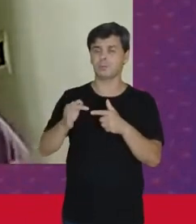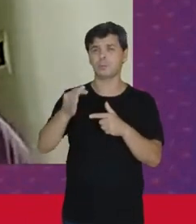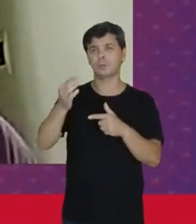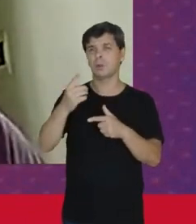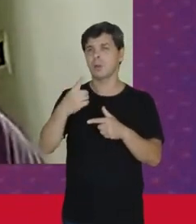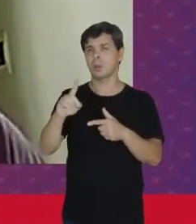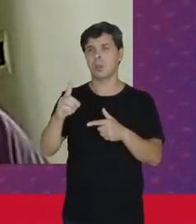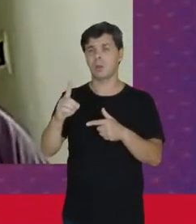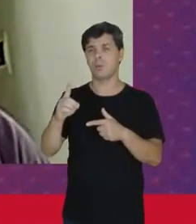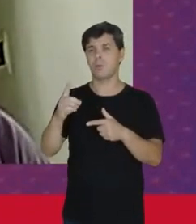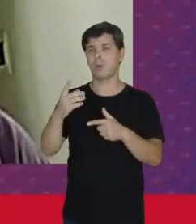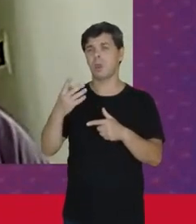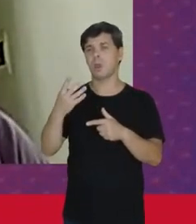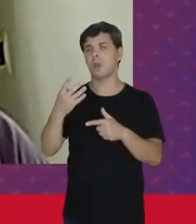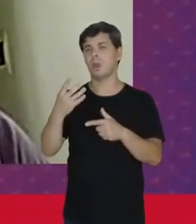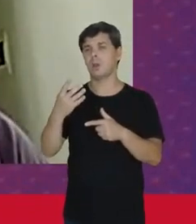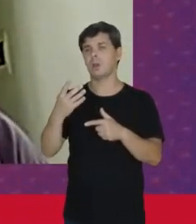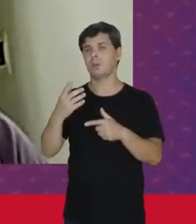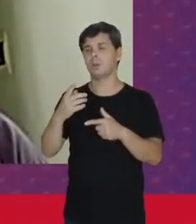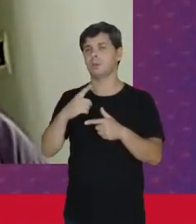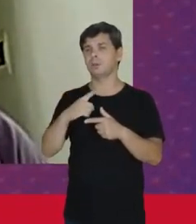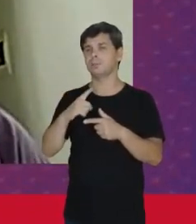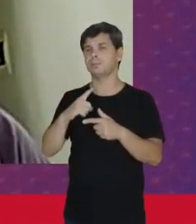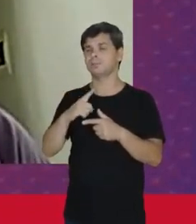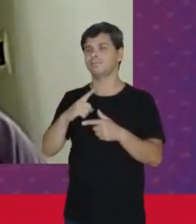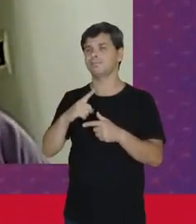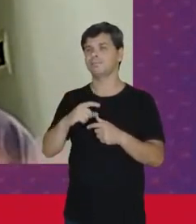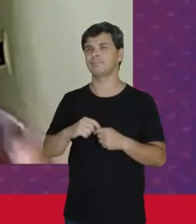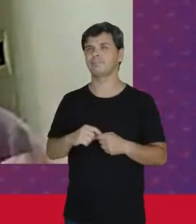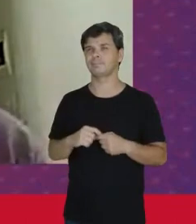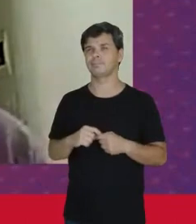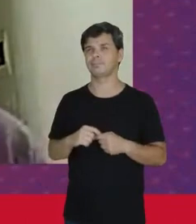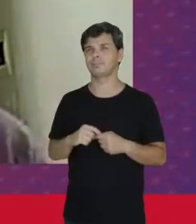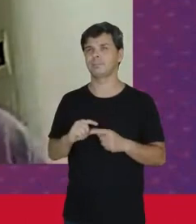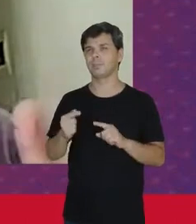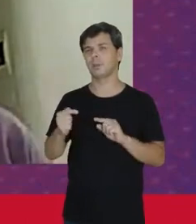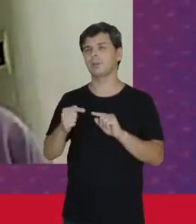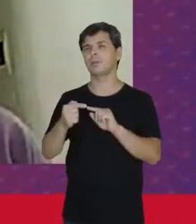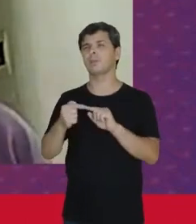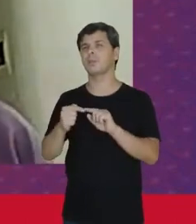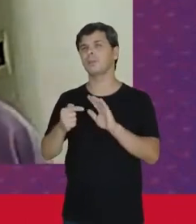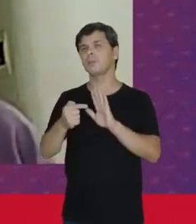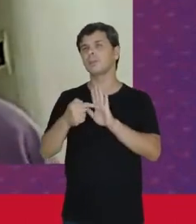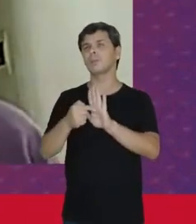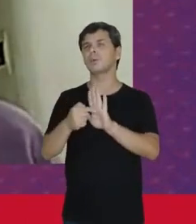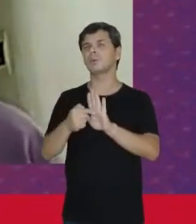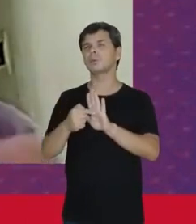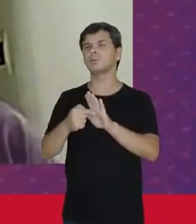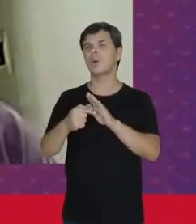não são considerados como pontos ou parâmetro